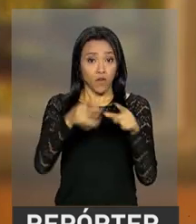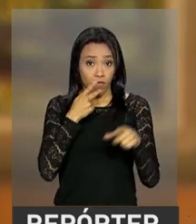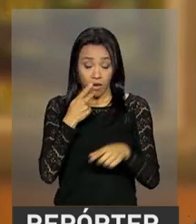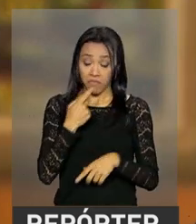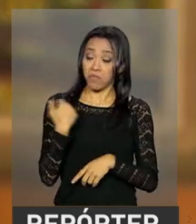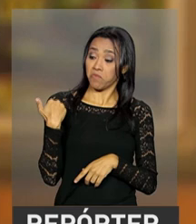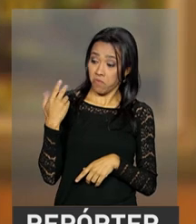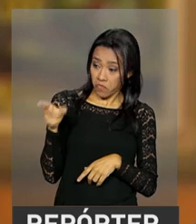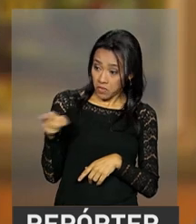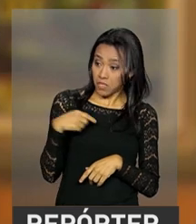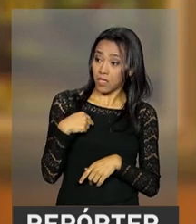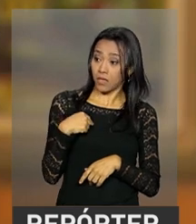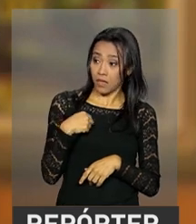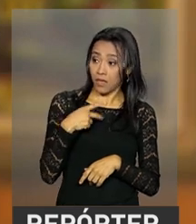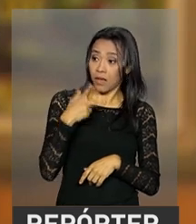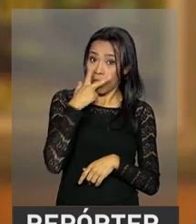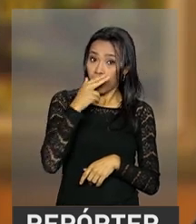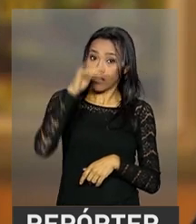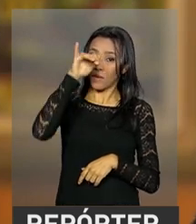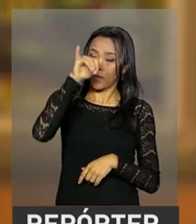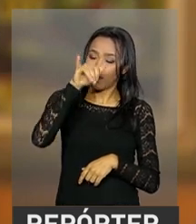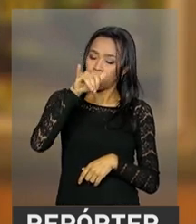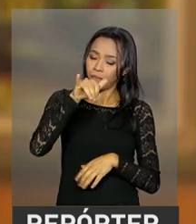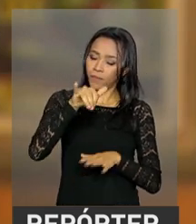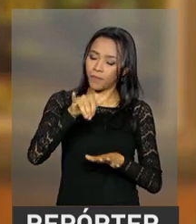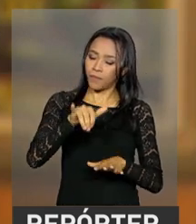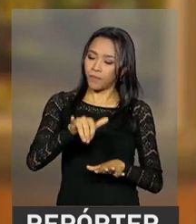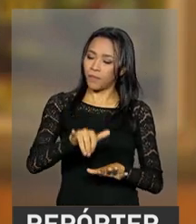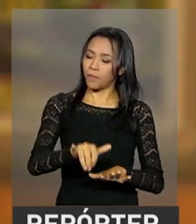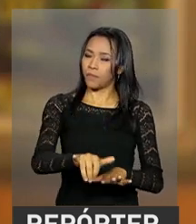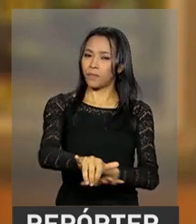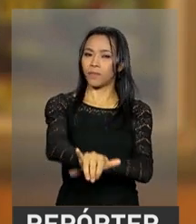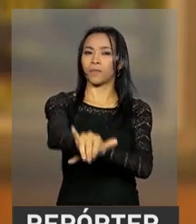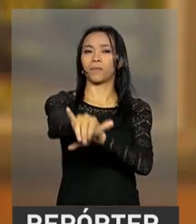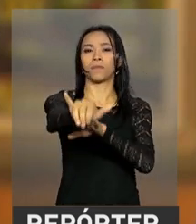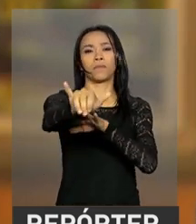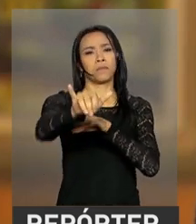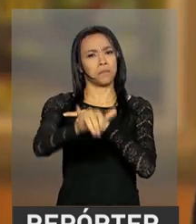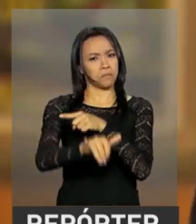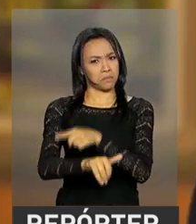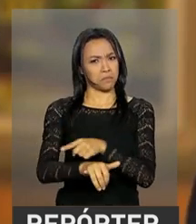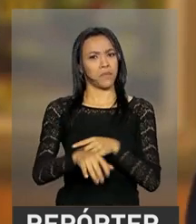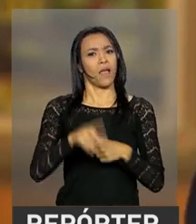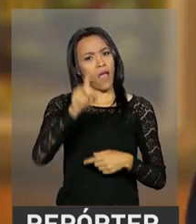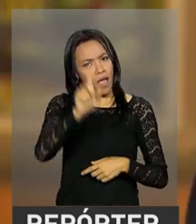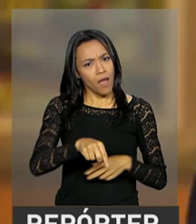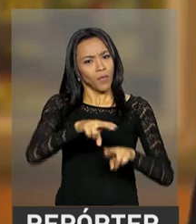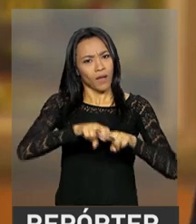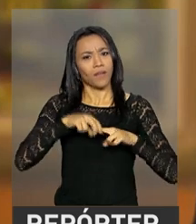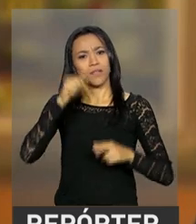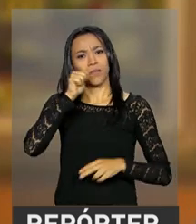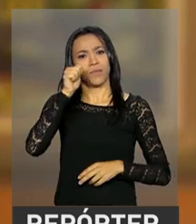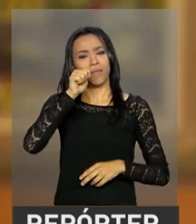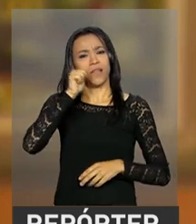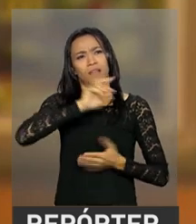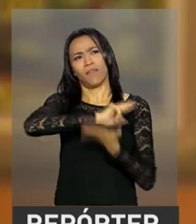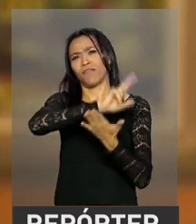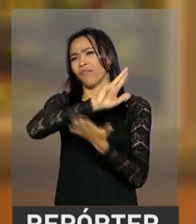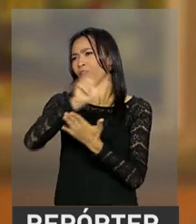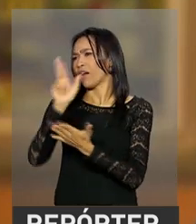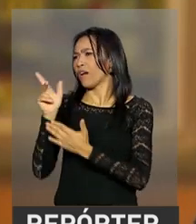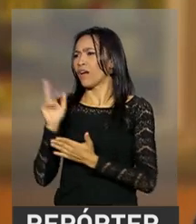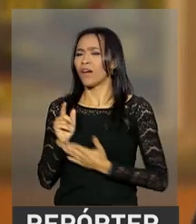ela pilota, os aviões descem com mais suavidade. Isto significa a presença da mulher nas mais